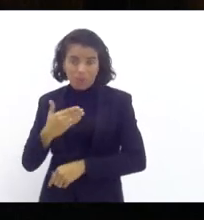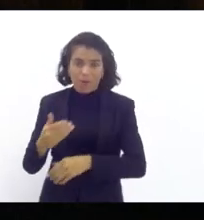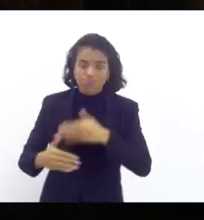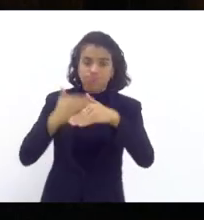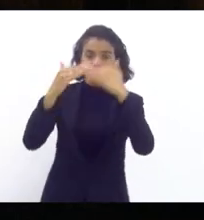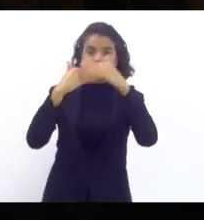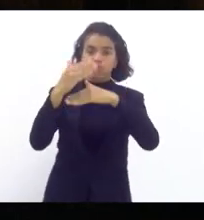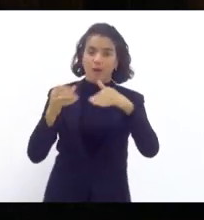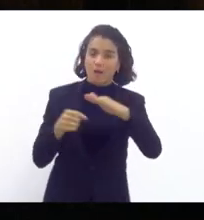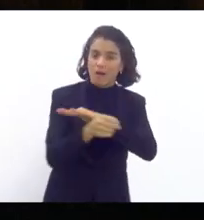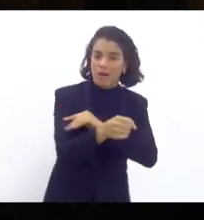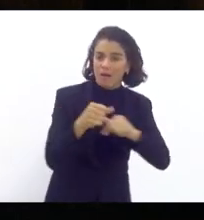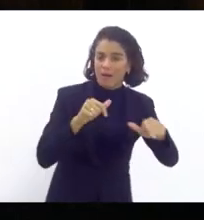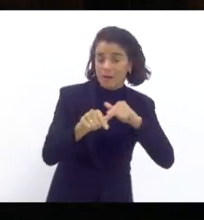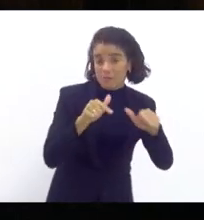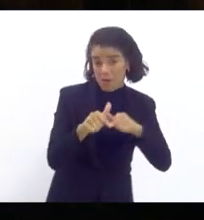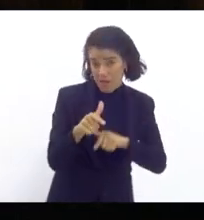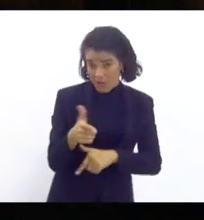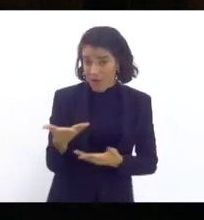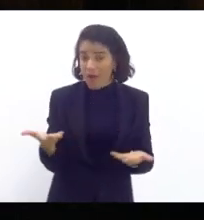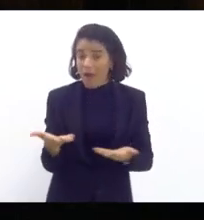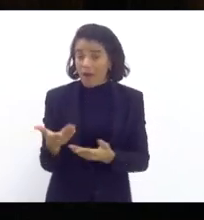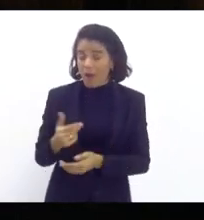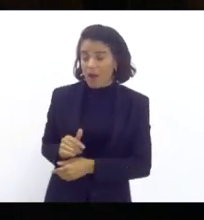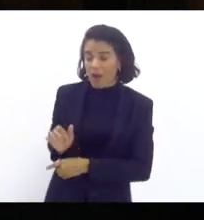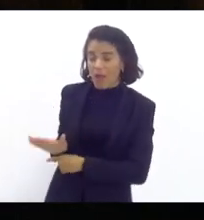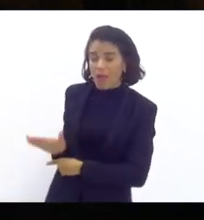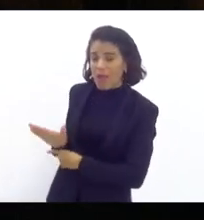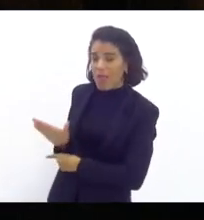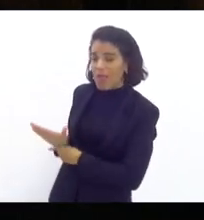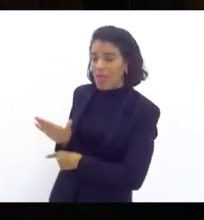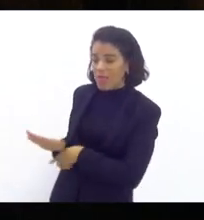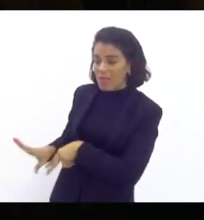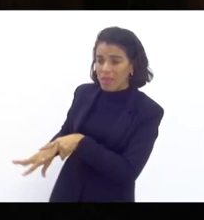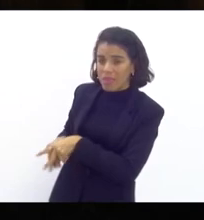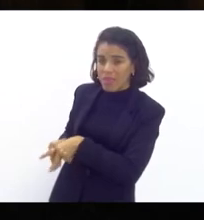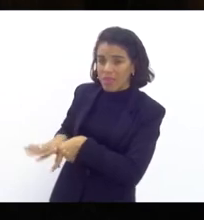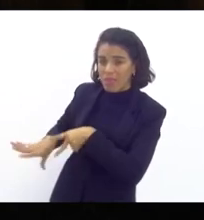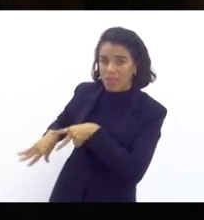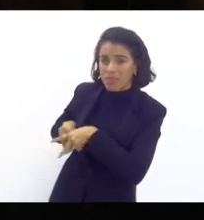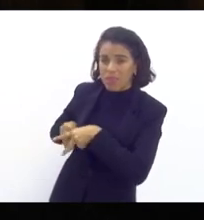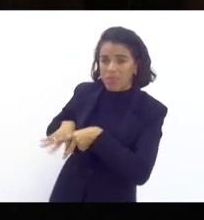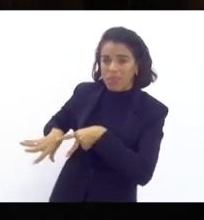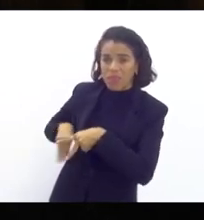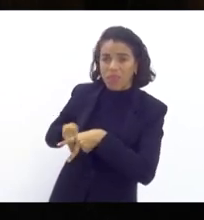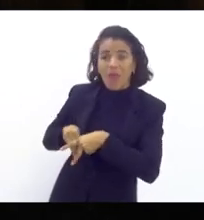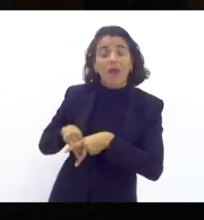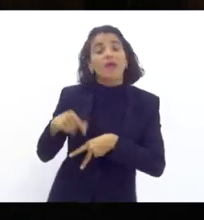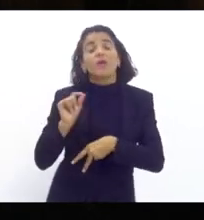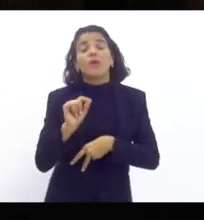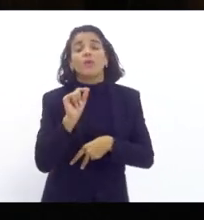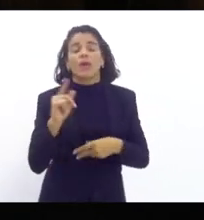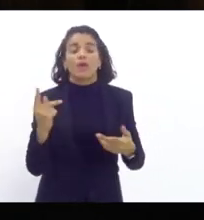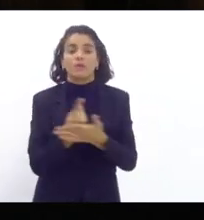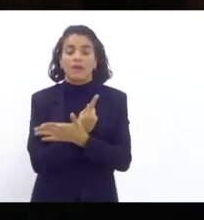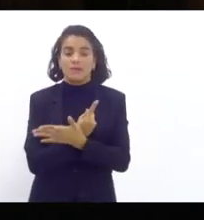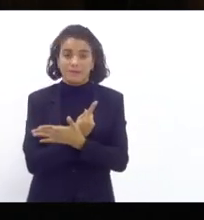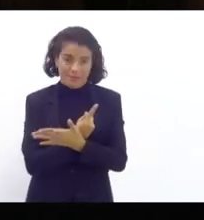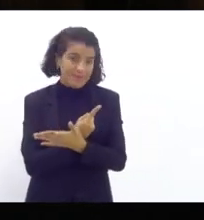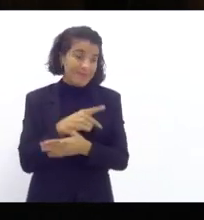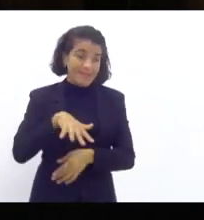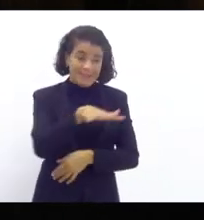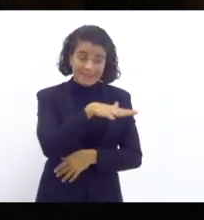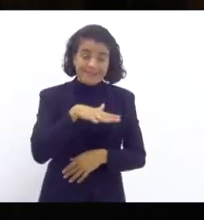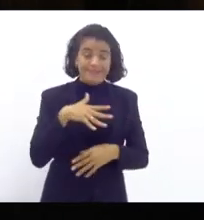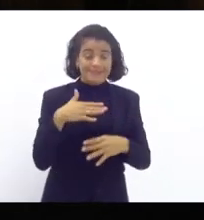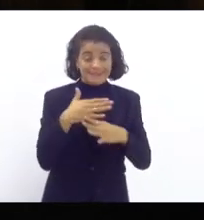é isso, sustenta os seus cabos eleitorais, ó, é no milho, no milho, e aquilo ali acontece na